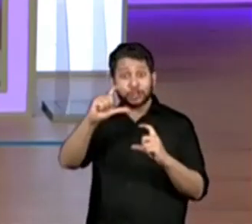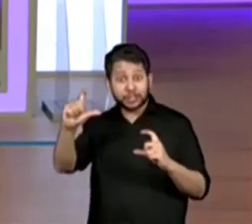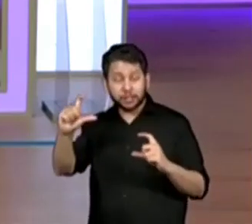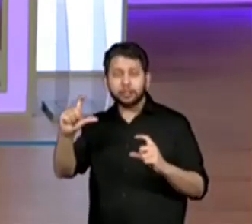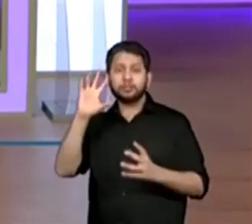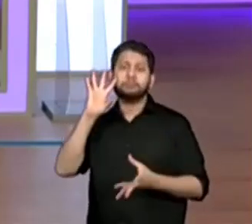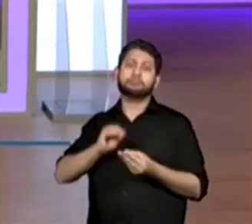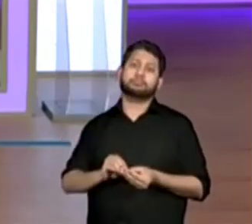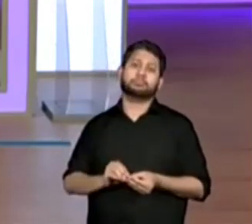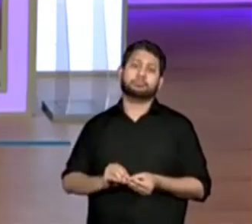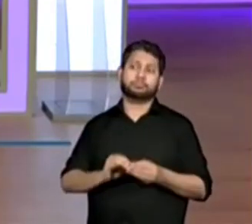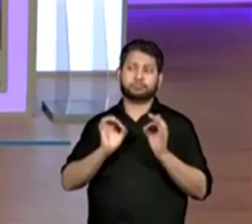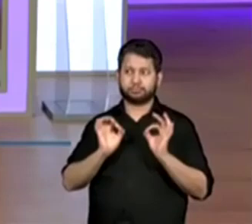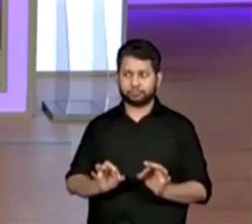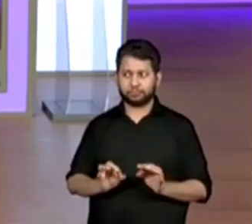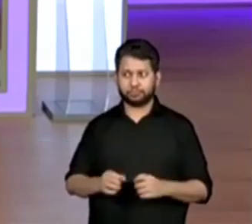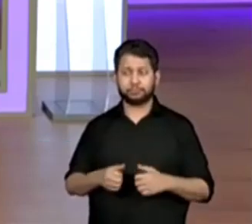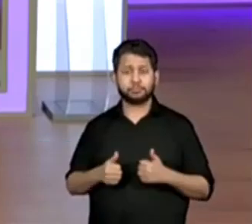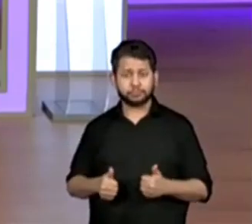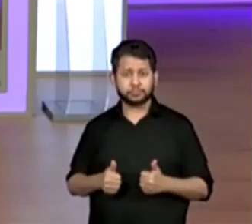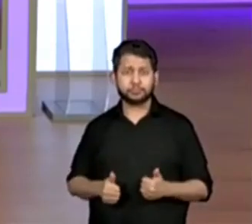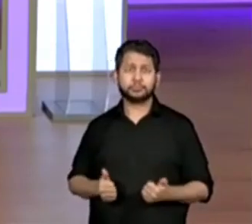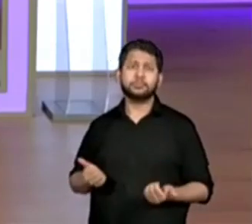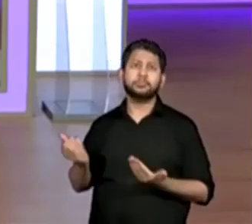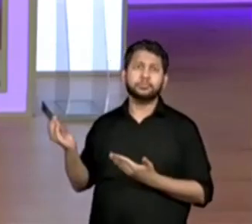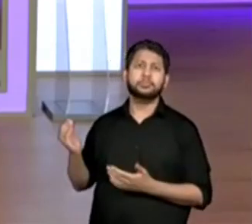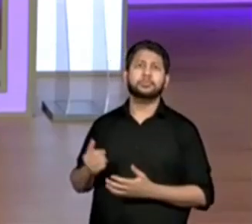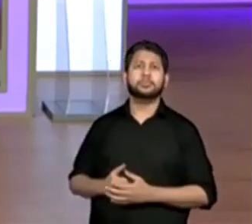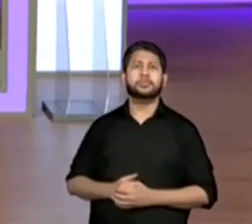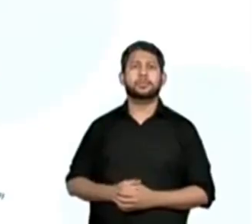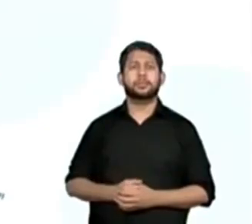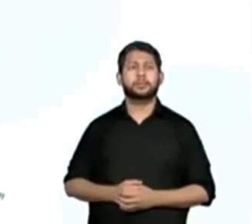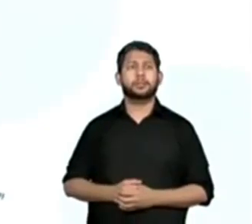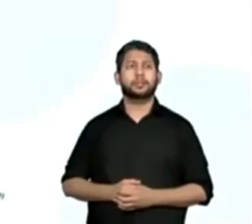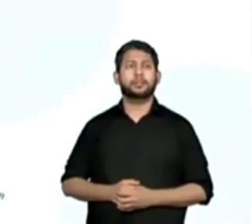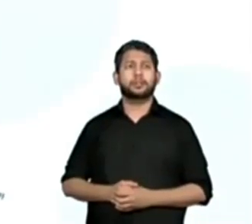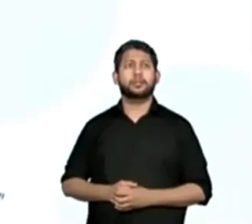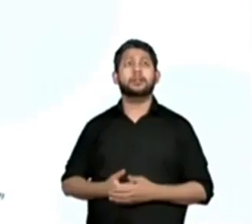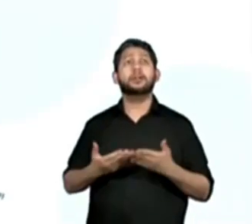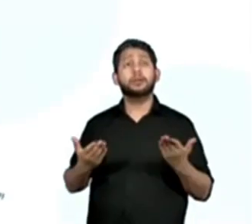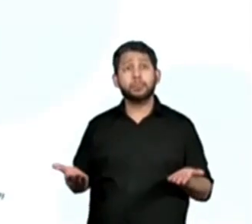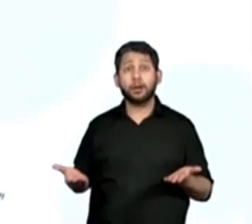na tirinha, certo? Continuando.